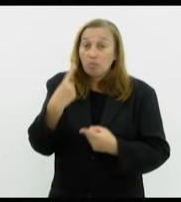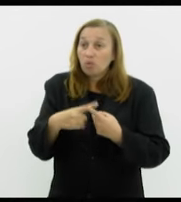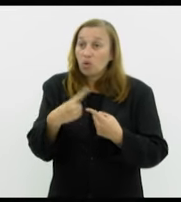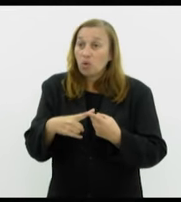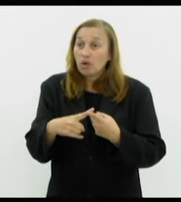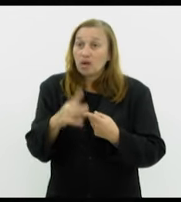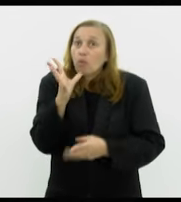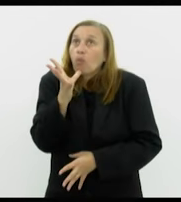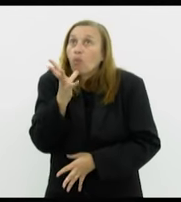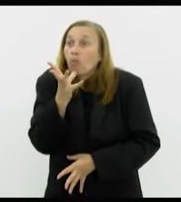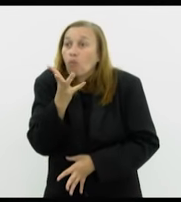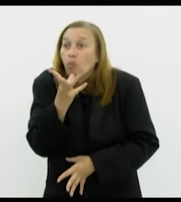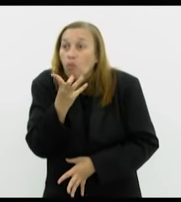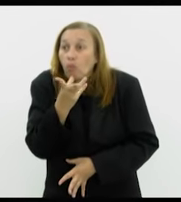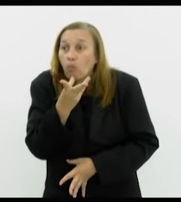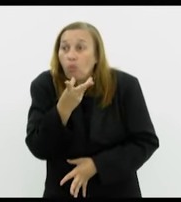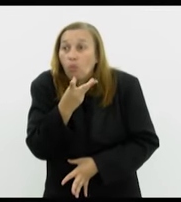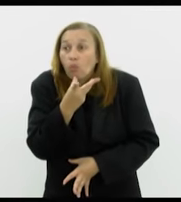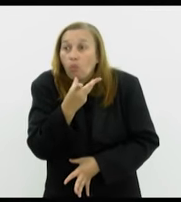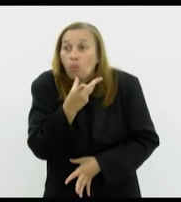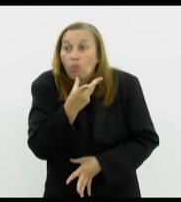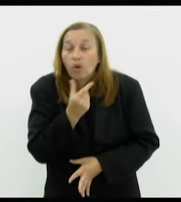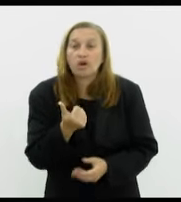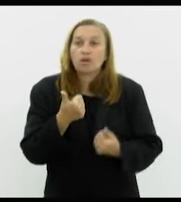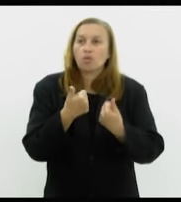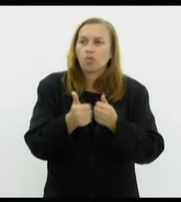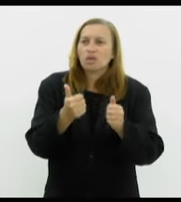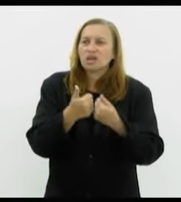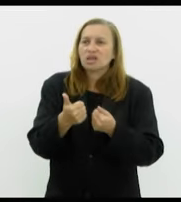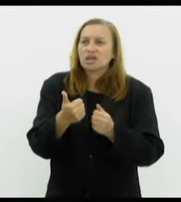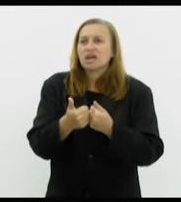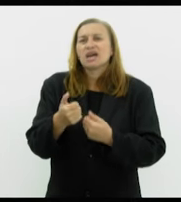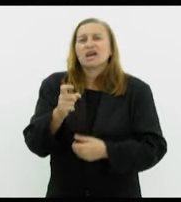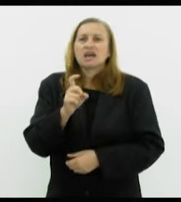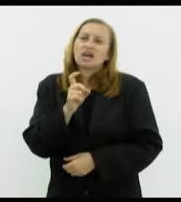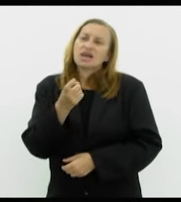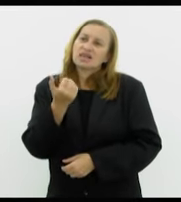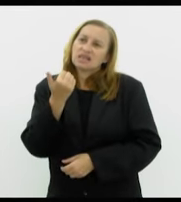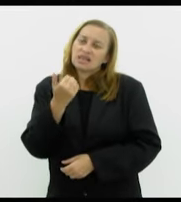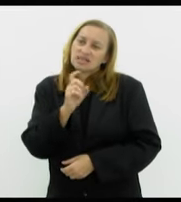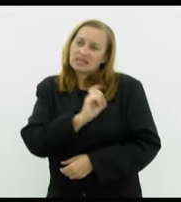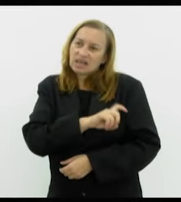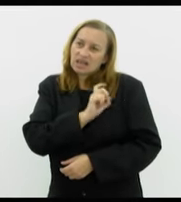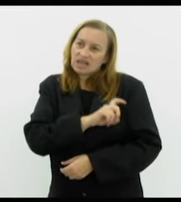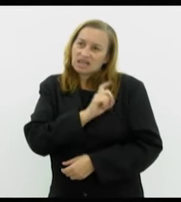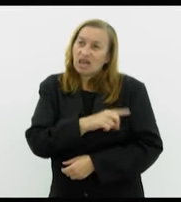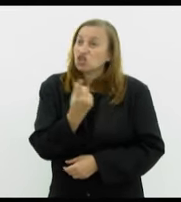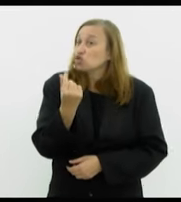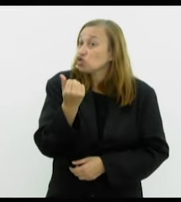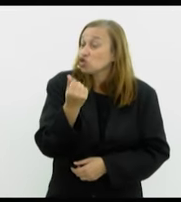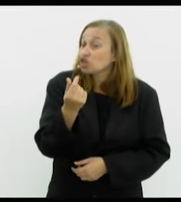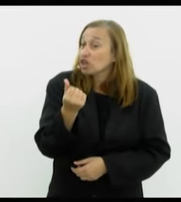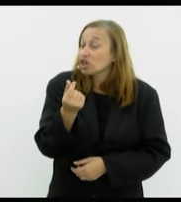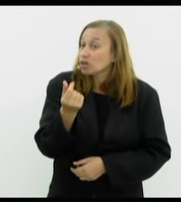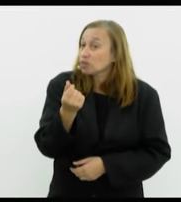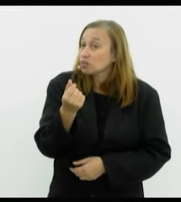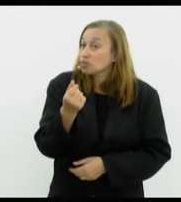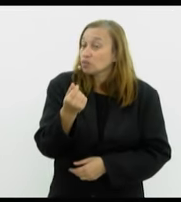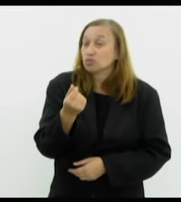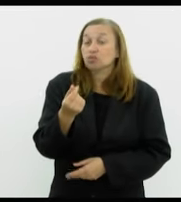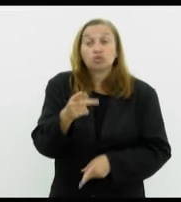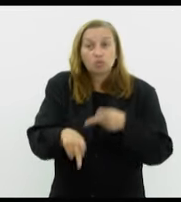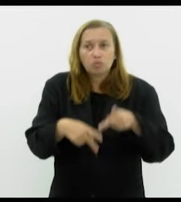É de uma covardia com dinheiro público que eu imagino que essa gente não dorme à noite.